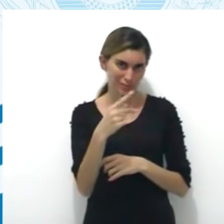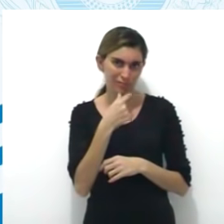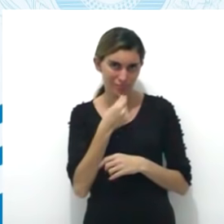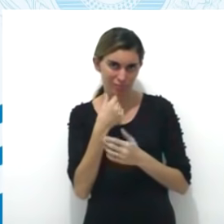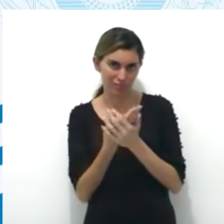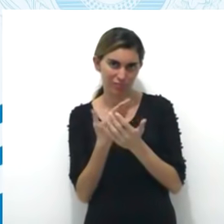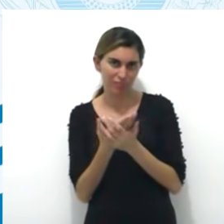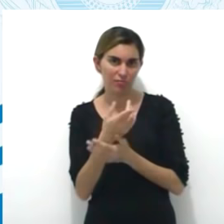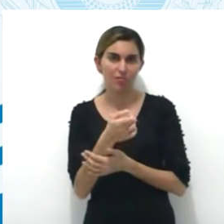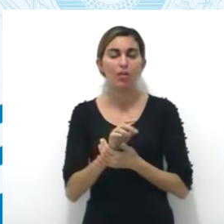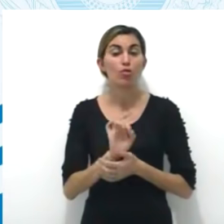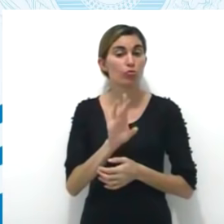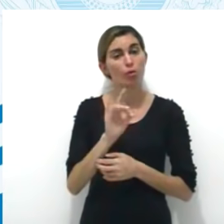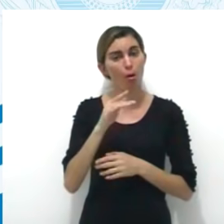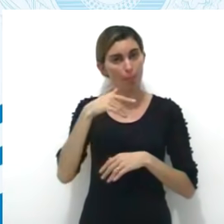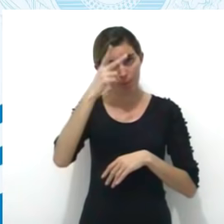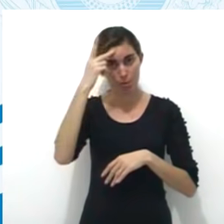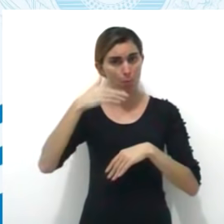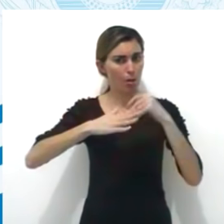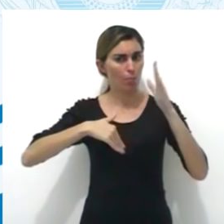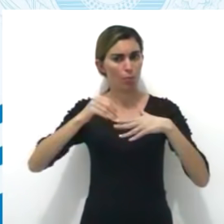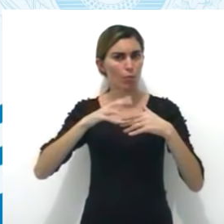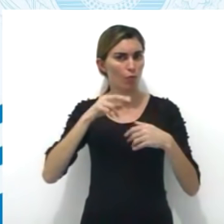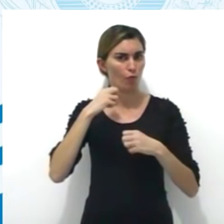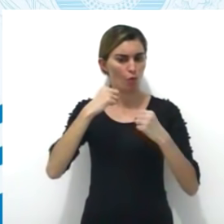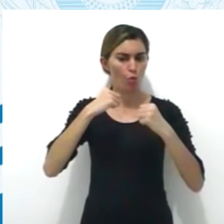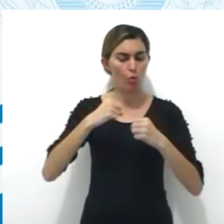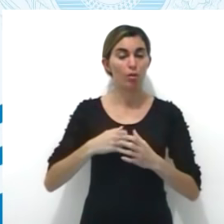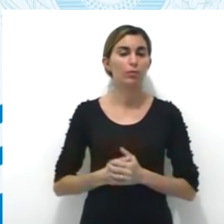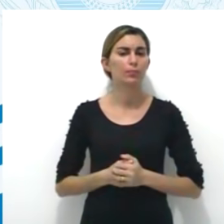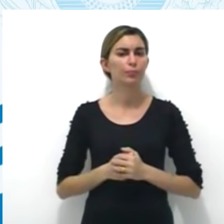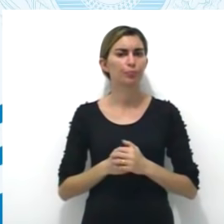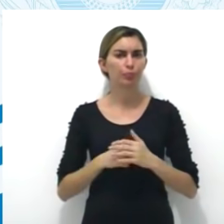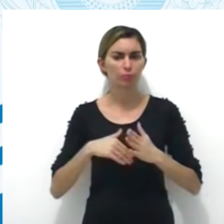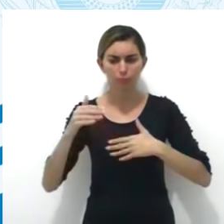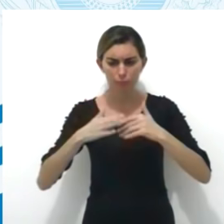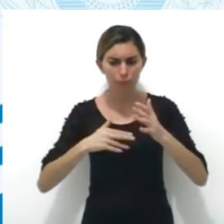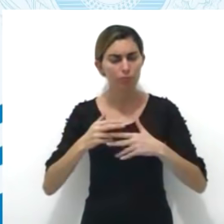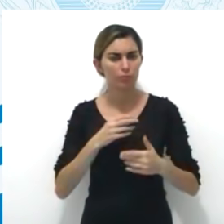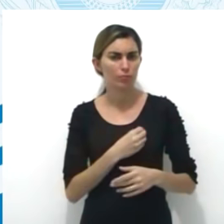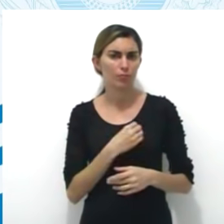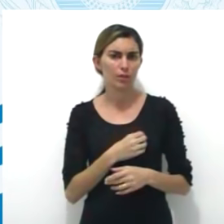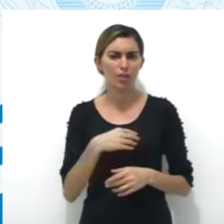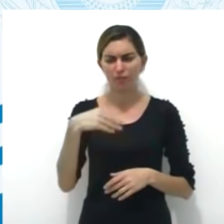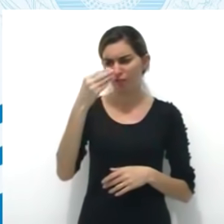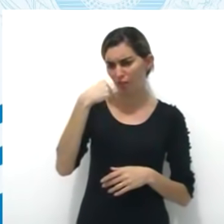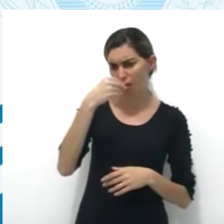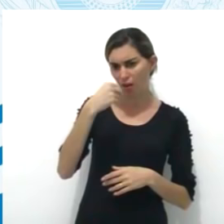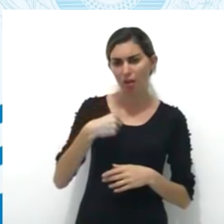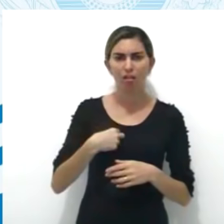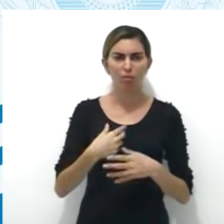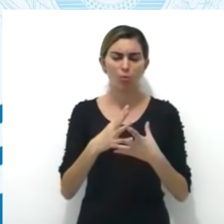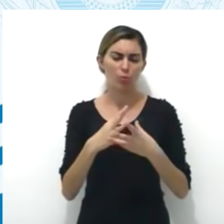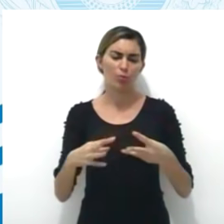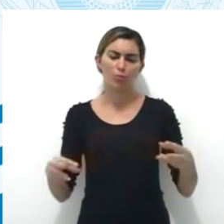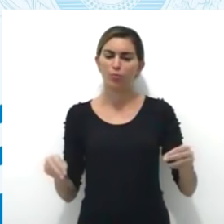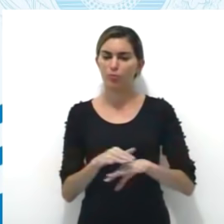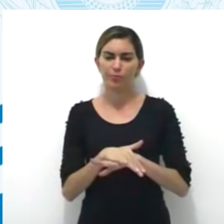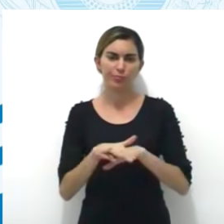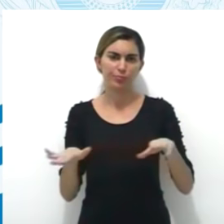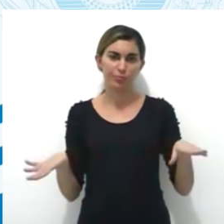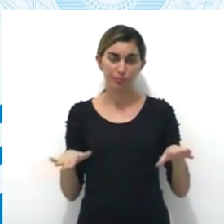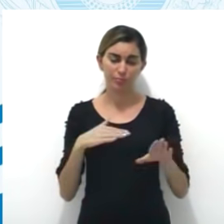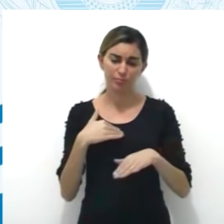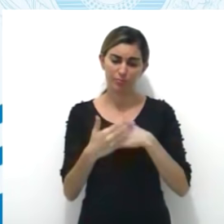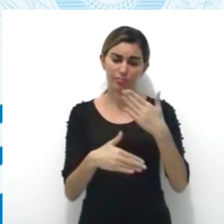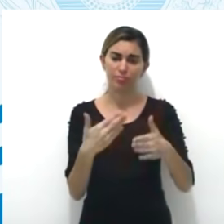dele, só os mais fortes e aptos iriam sobreviver. Os mais frágeis iriam se acabar,